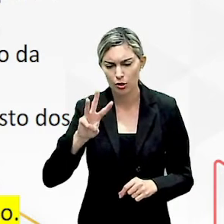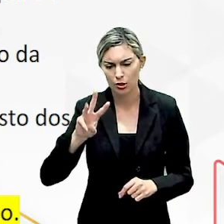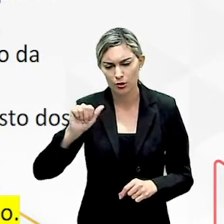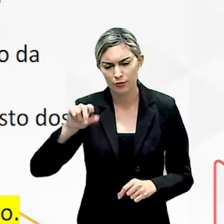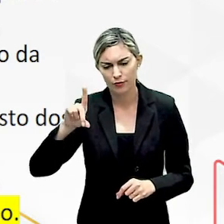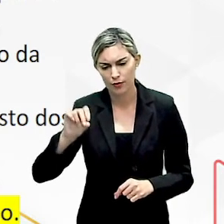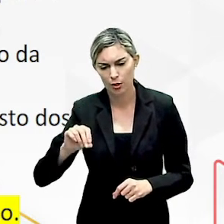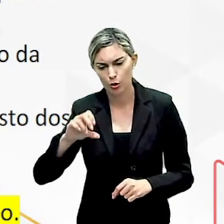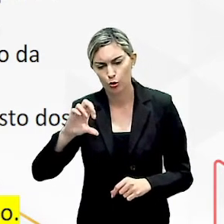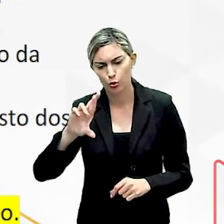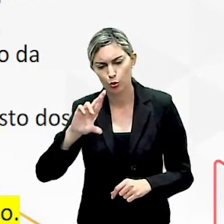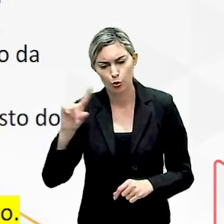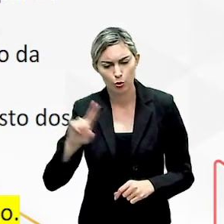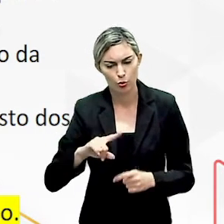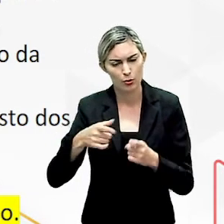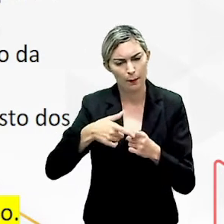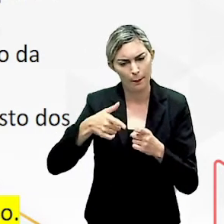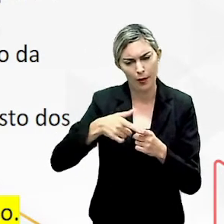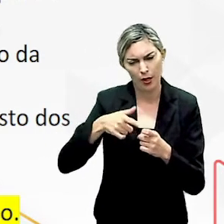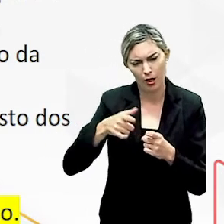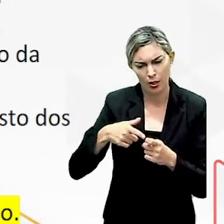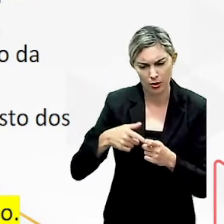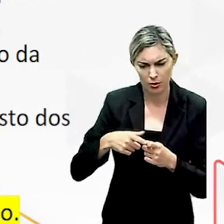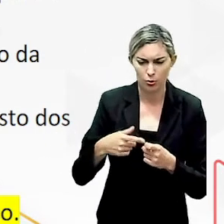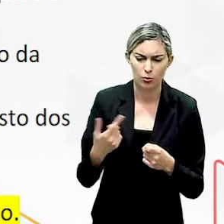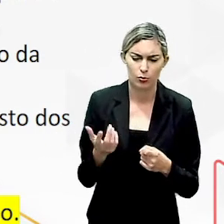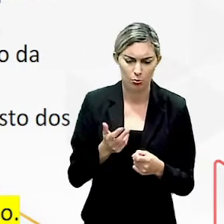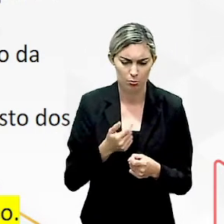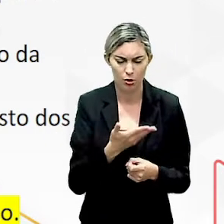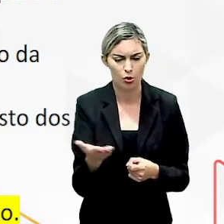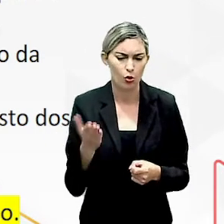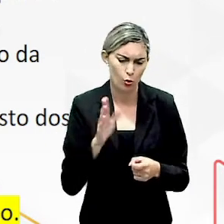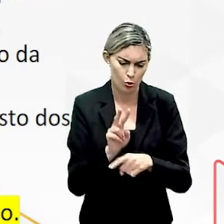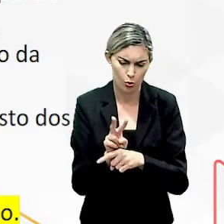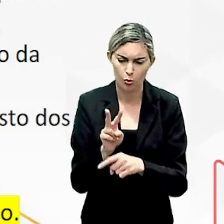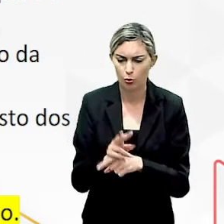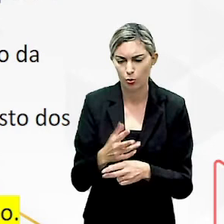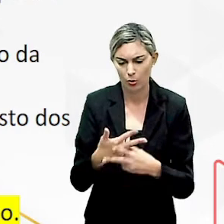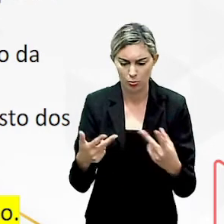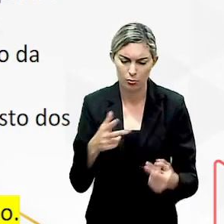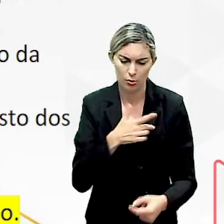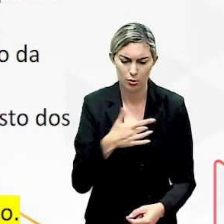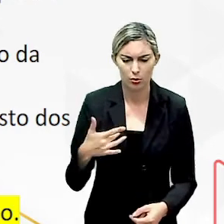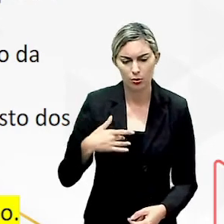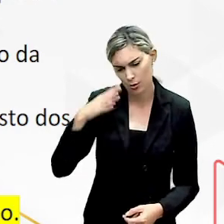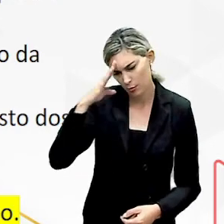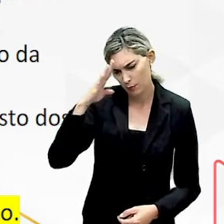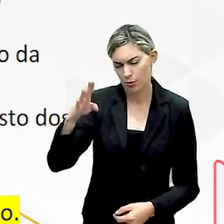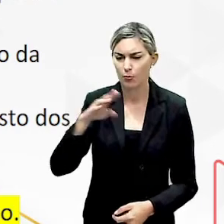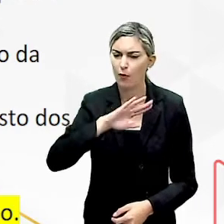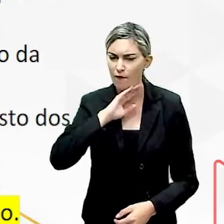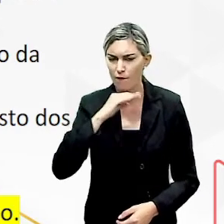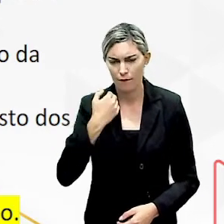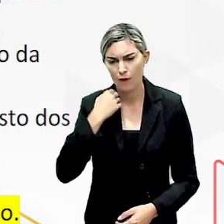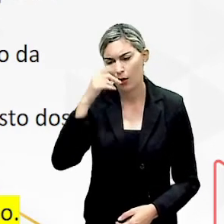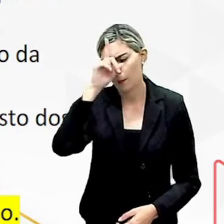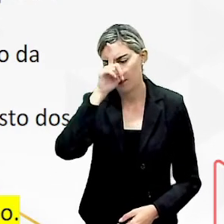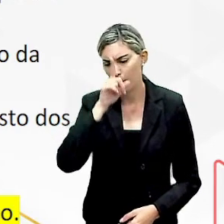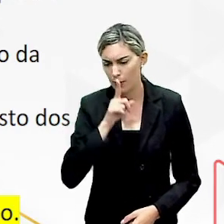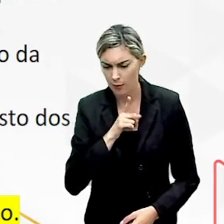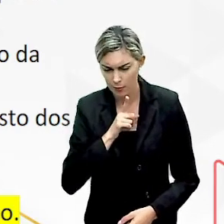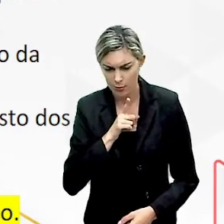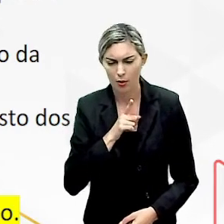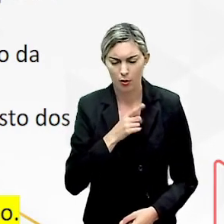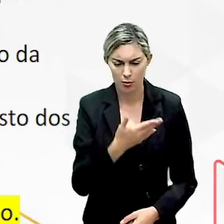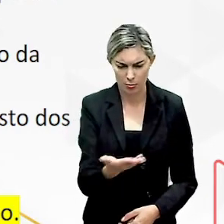sendo ele como médico sanitarista, como sendo alguém, né, que vai cuidar da questão da saúde, principalmente da febre amarela, né? Que vai ser o